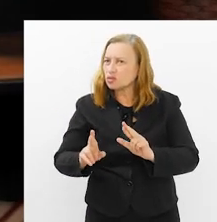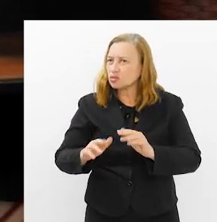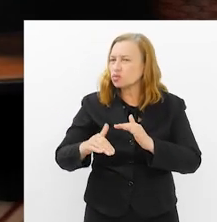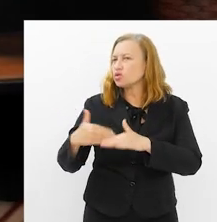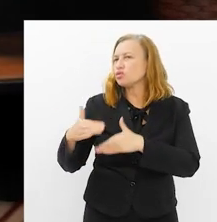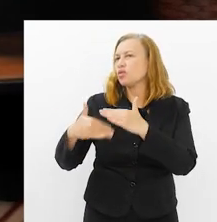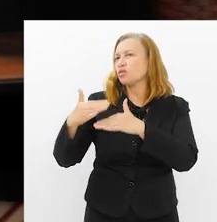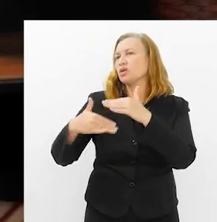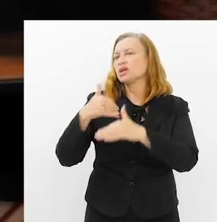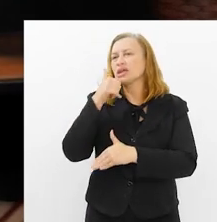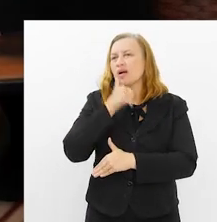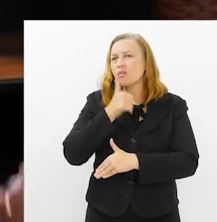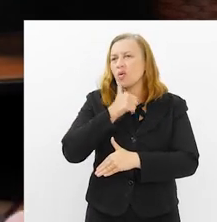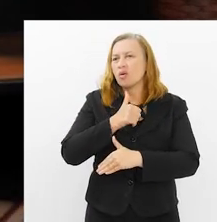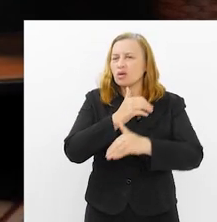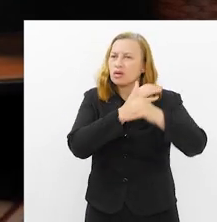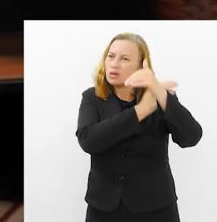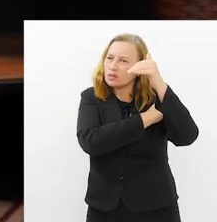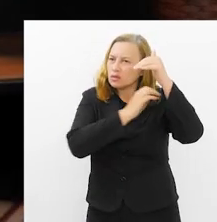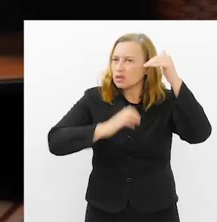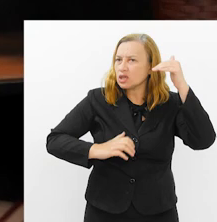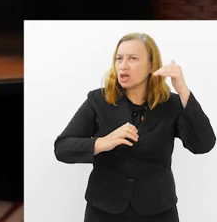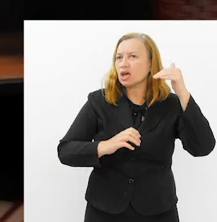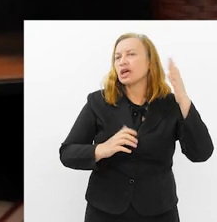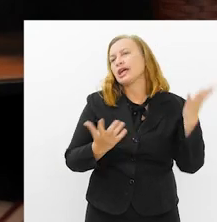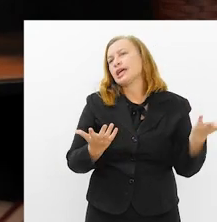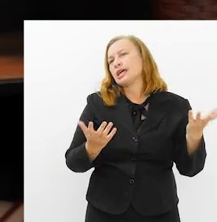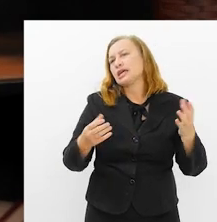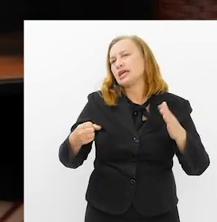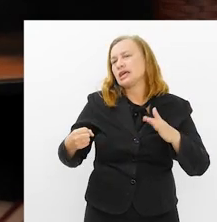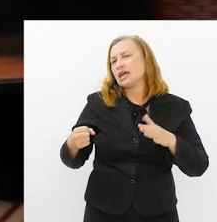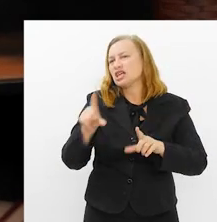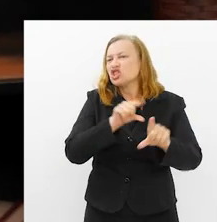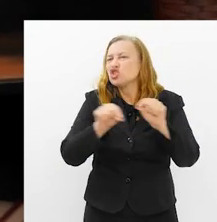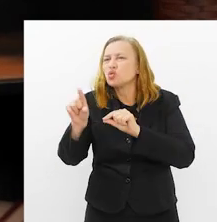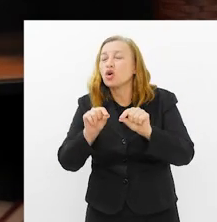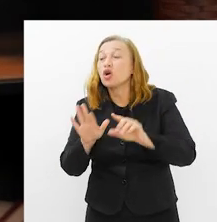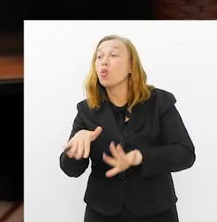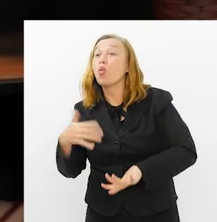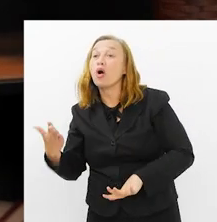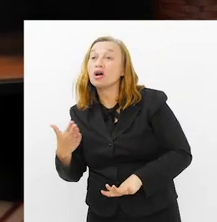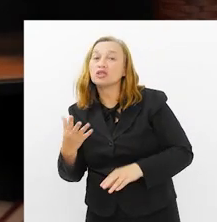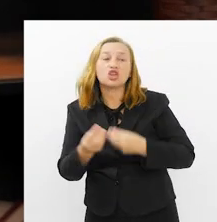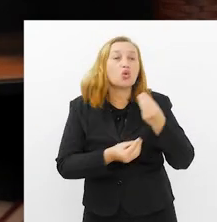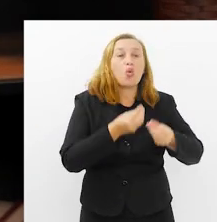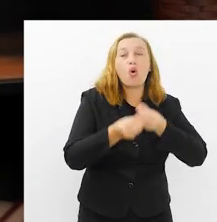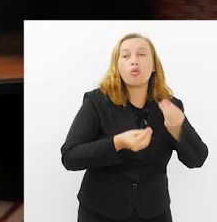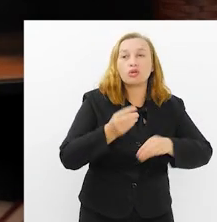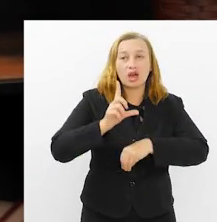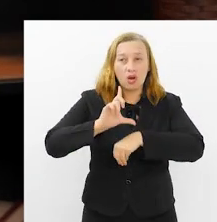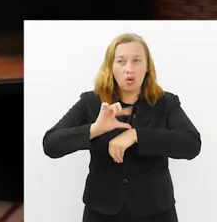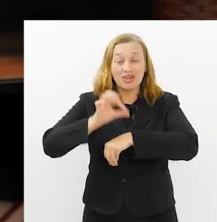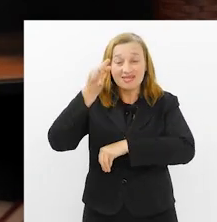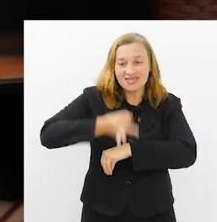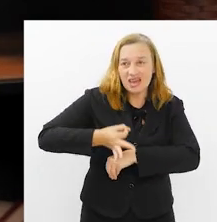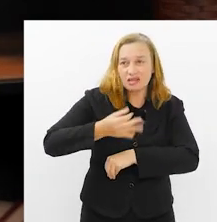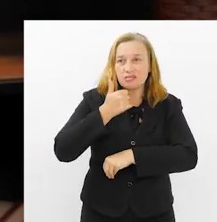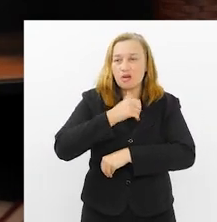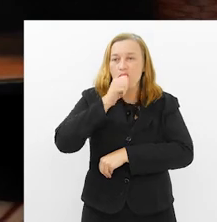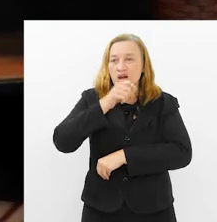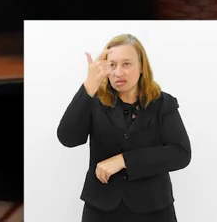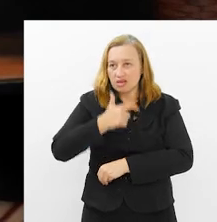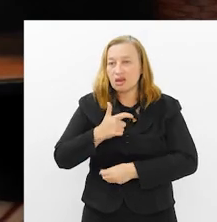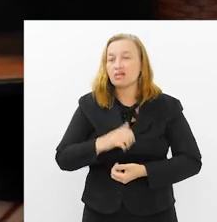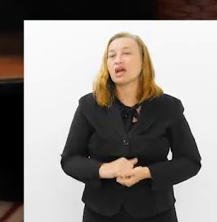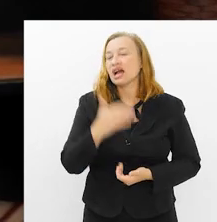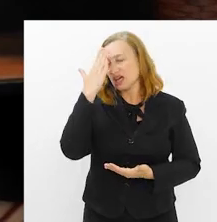essa relação da evolução feminina no profissionalismo e essa escolha de quando, como é a melhor hora de